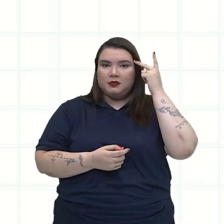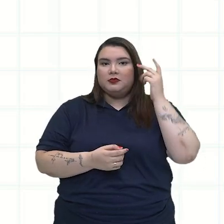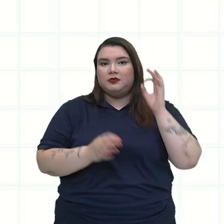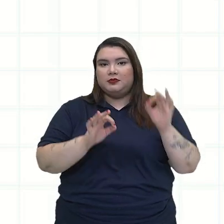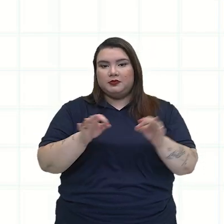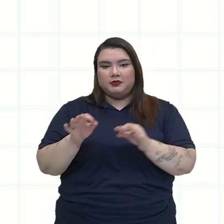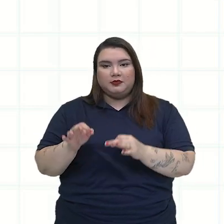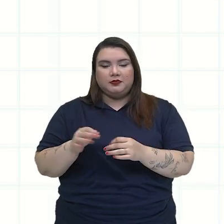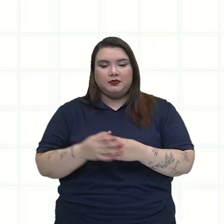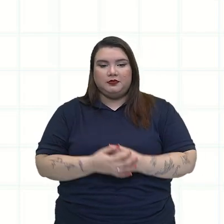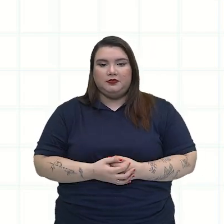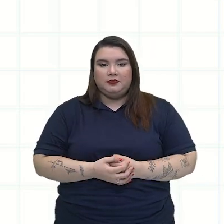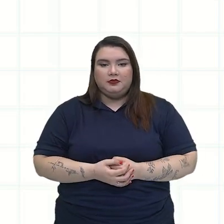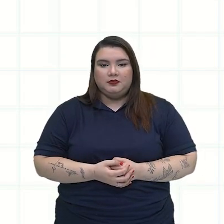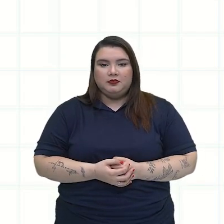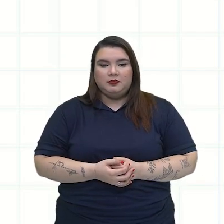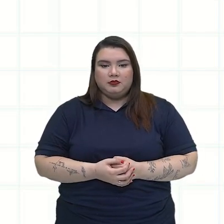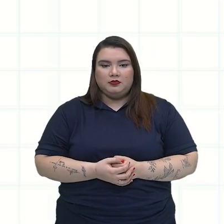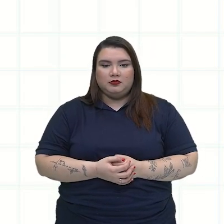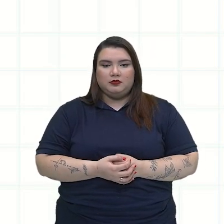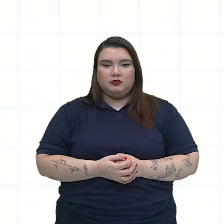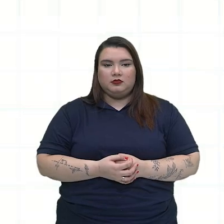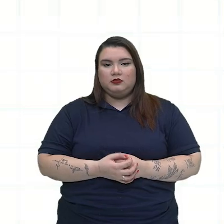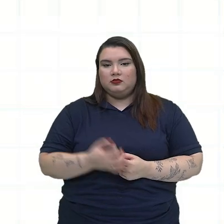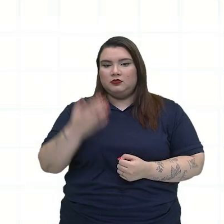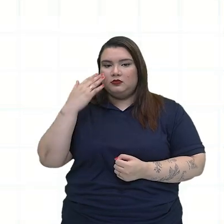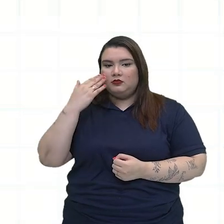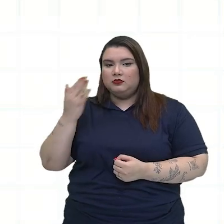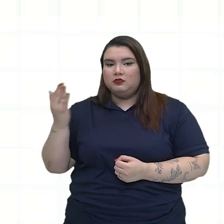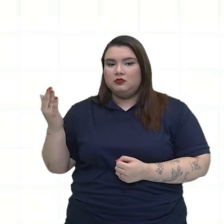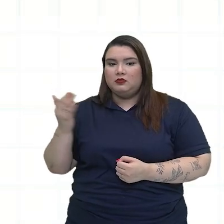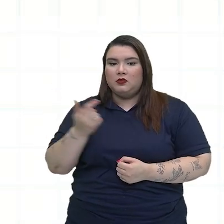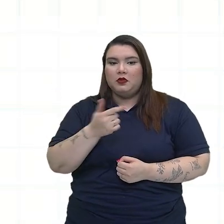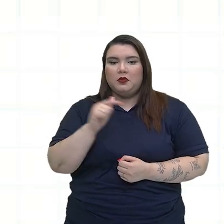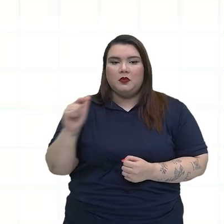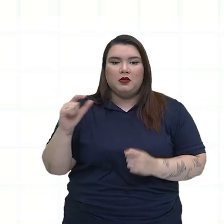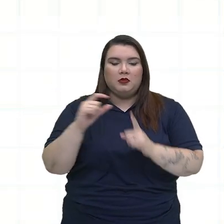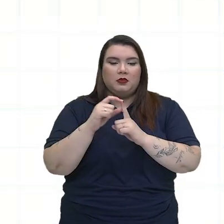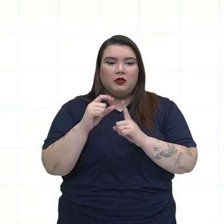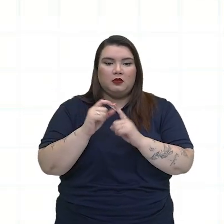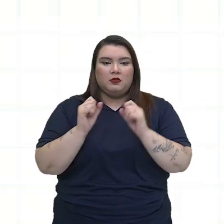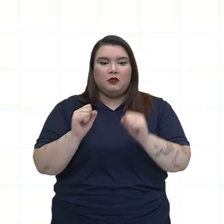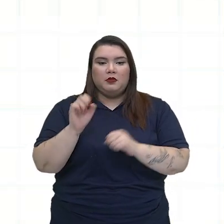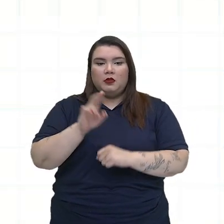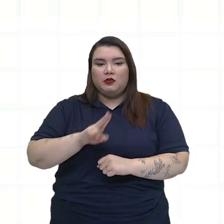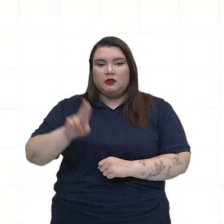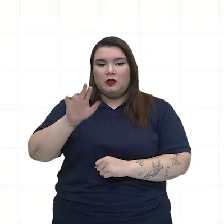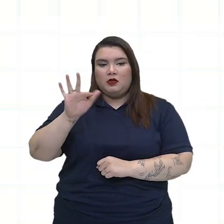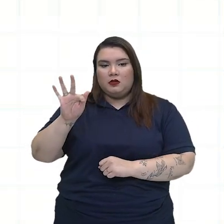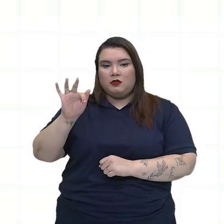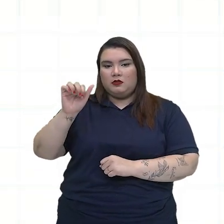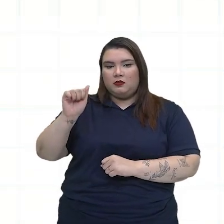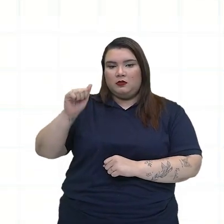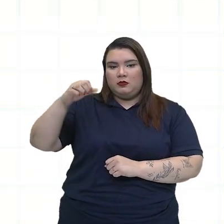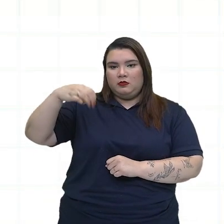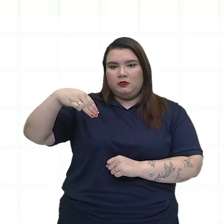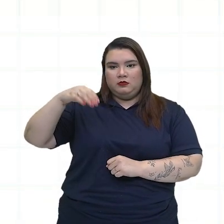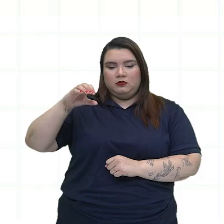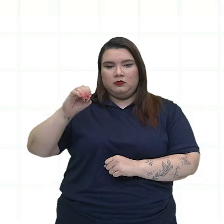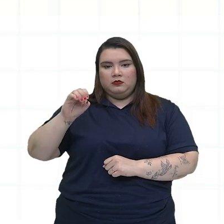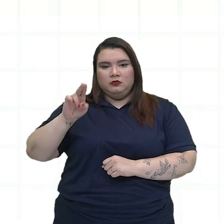personalidade dela, certo? Outra palavra que eu posso utilizar, famous.